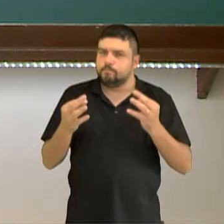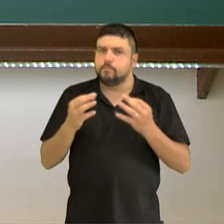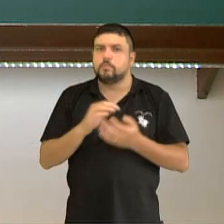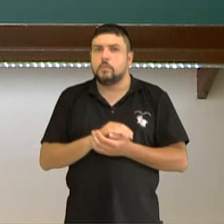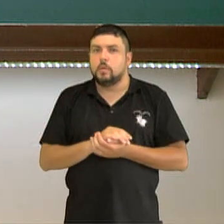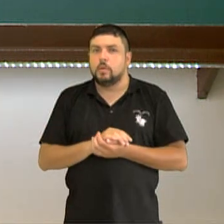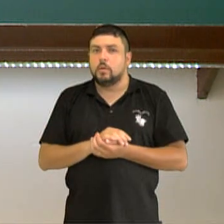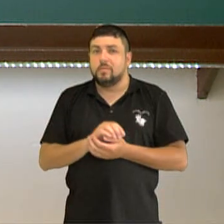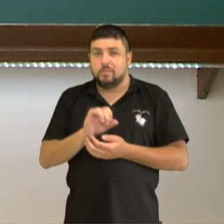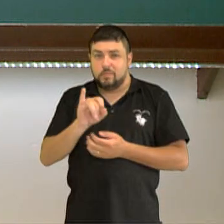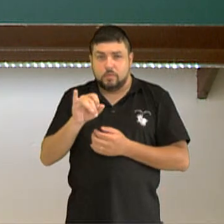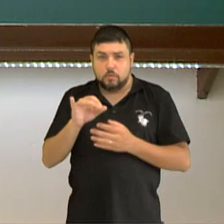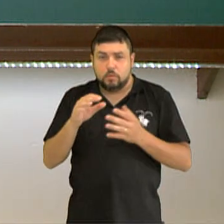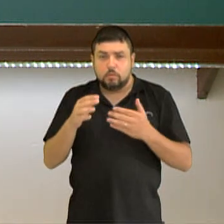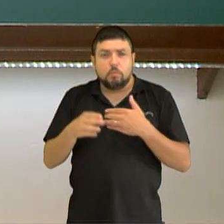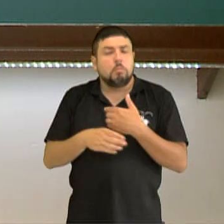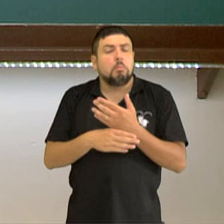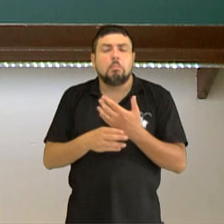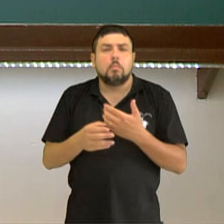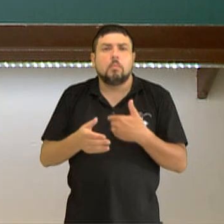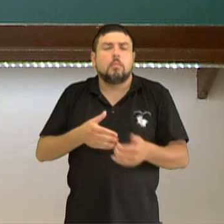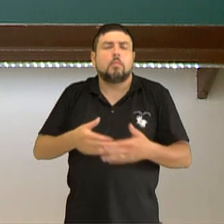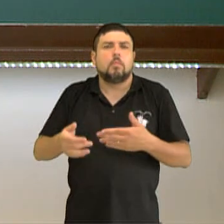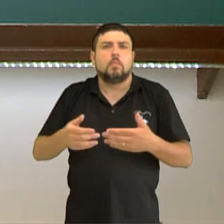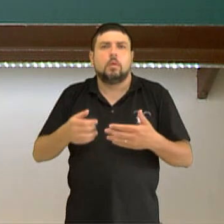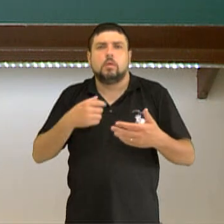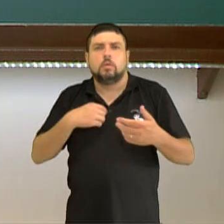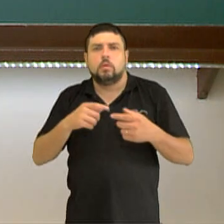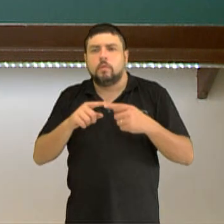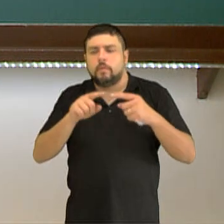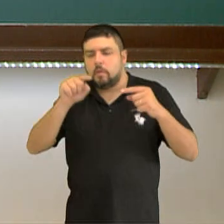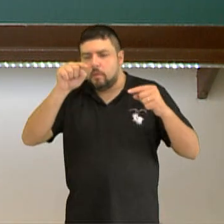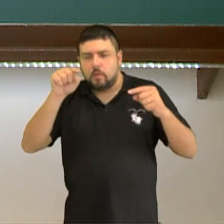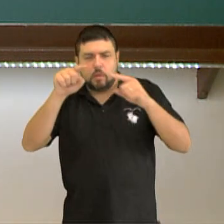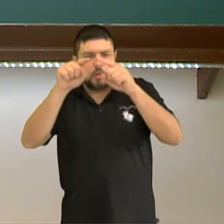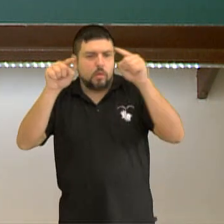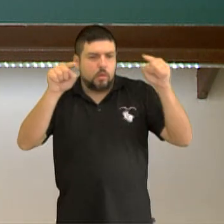você vai acabar mostrando este ponto num quadrante diferente,